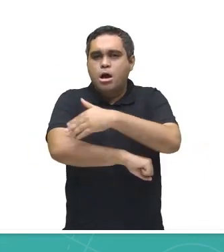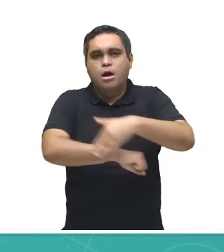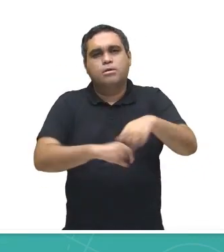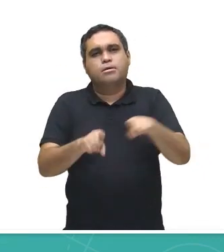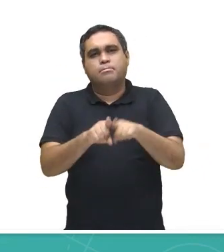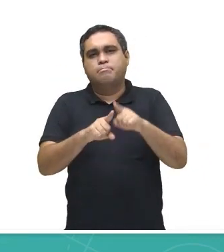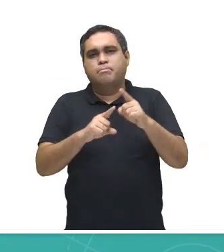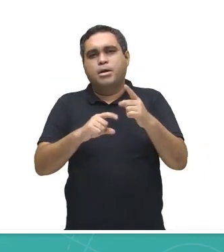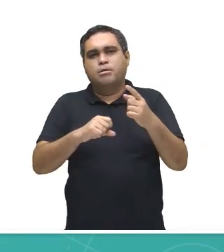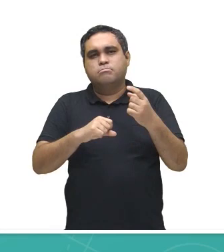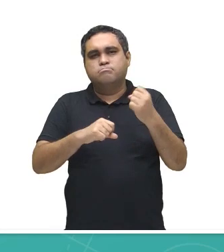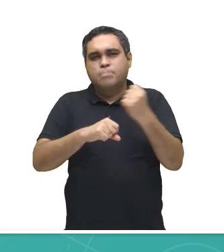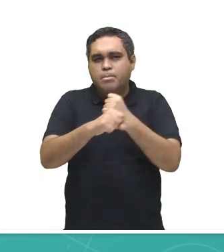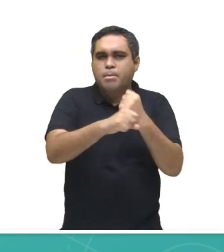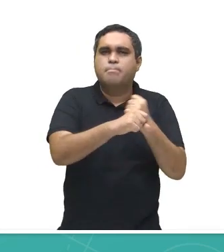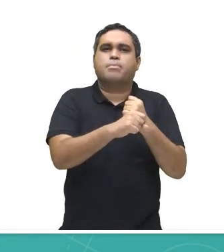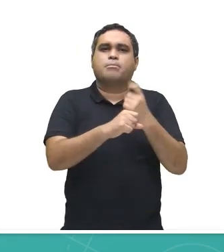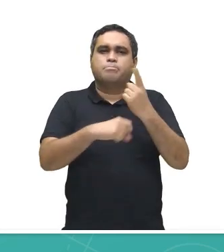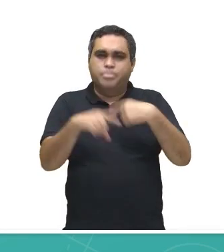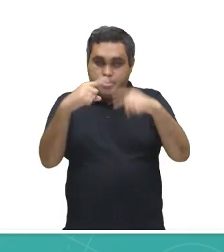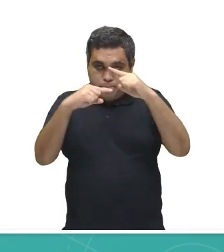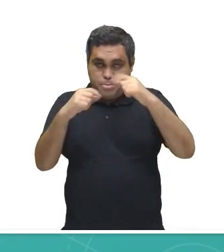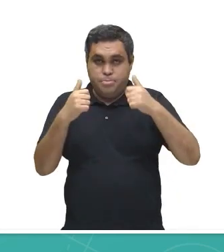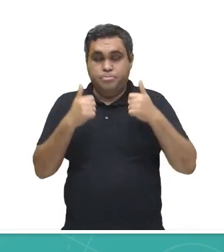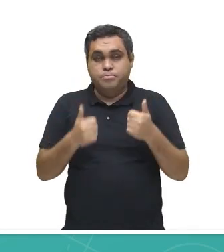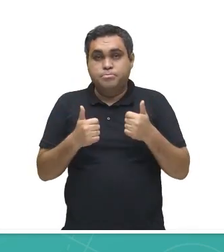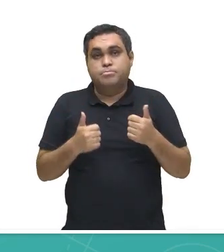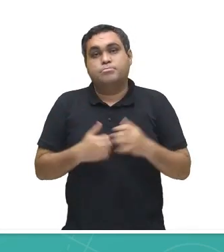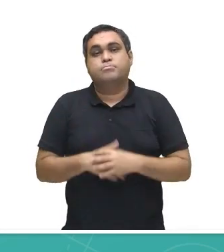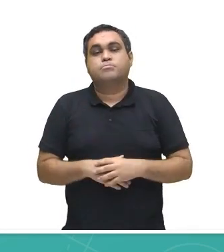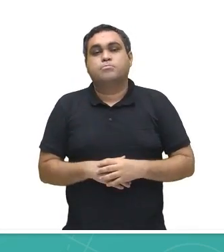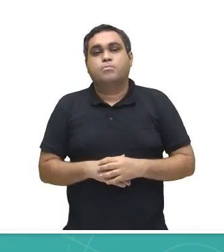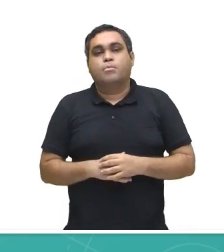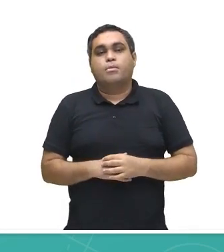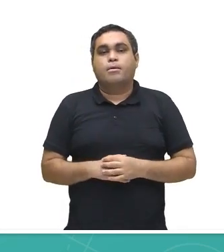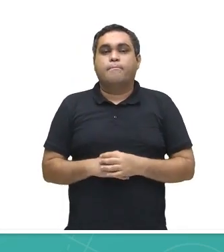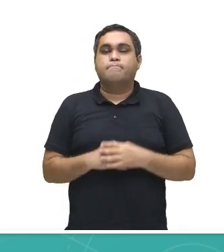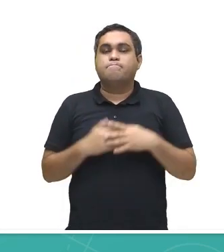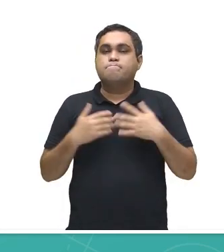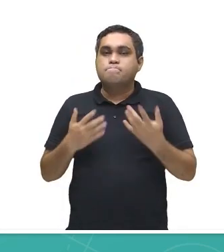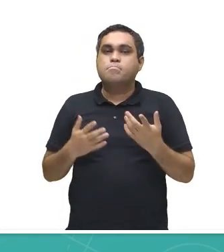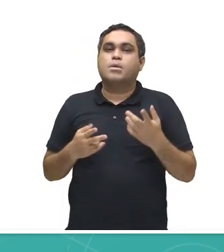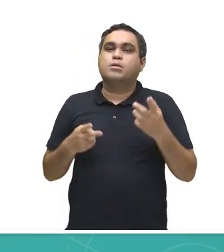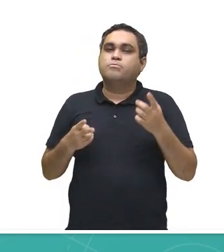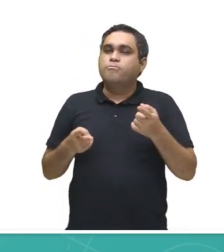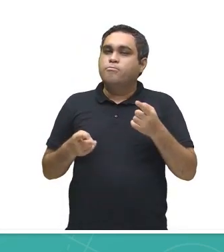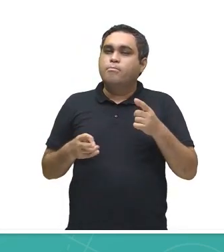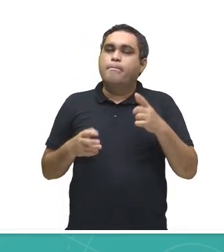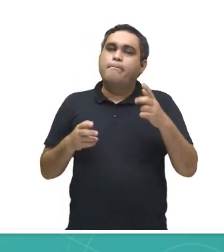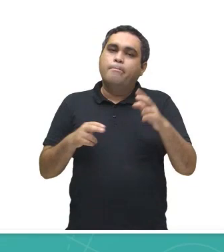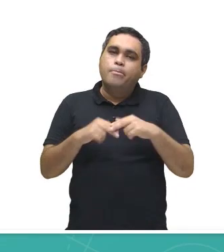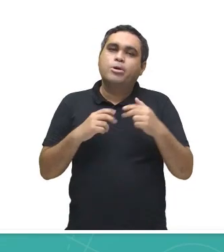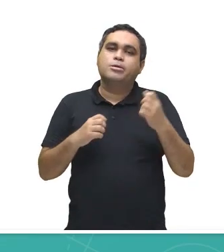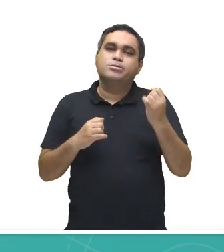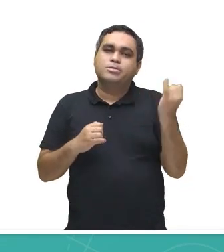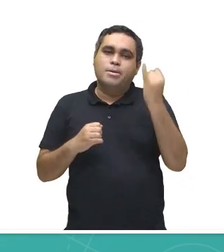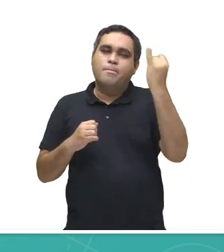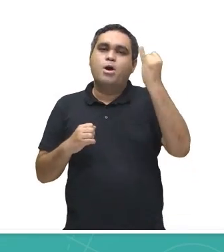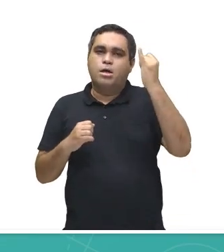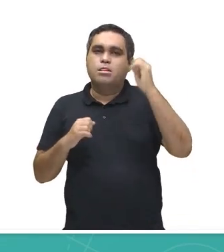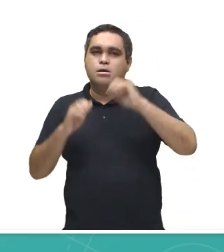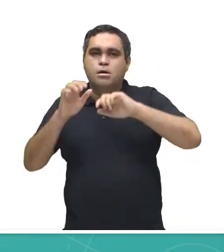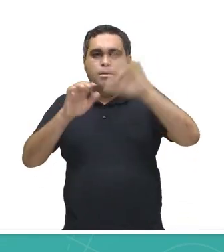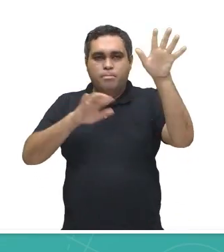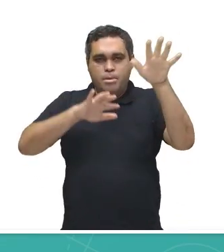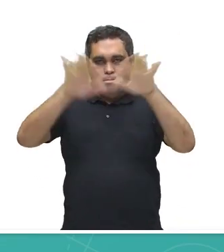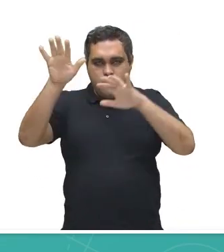tendo aí na região Centro-Sul. E assim a gente observa essa importância de dividir o nosso país por causa